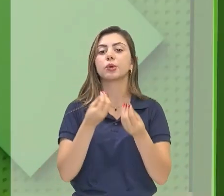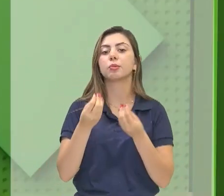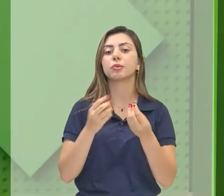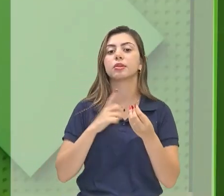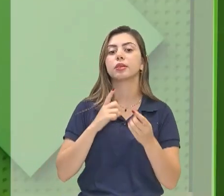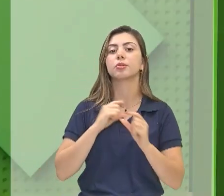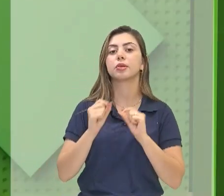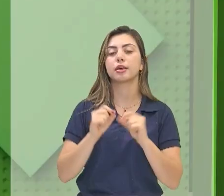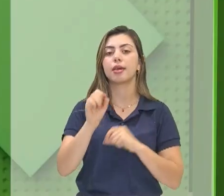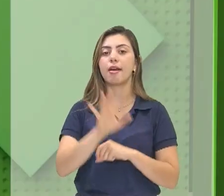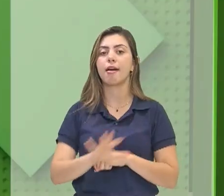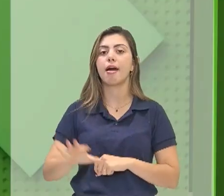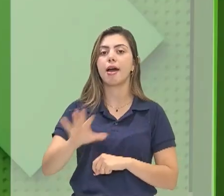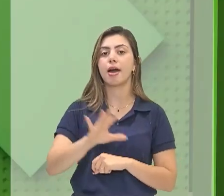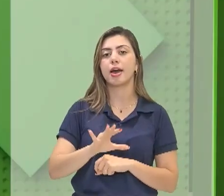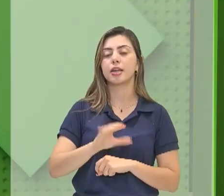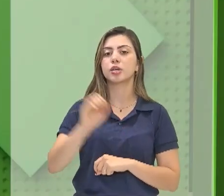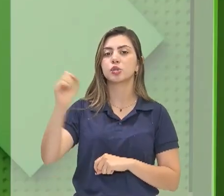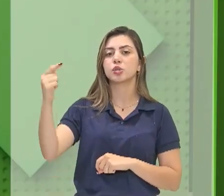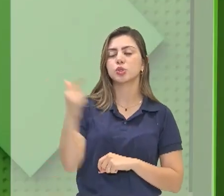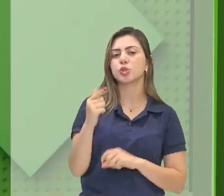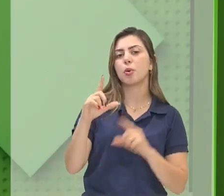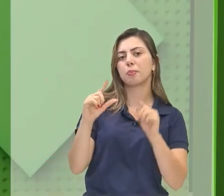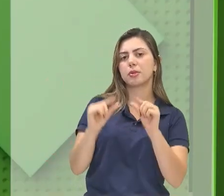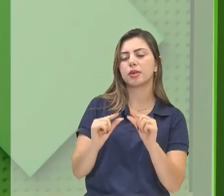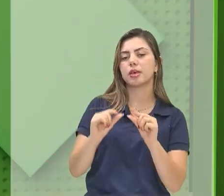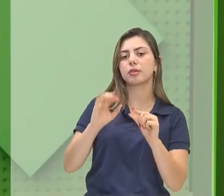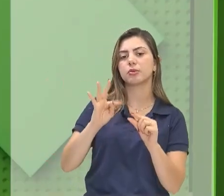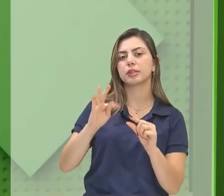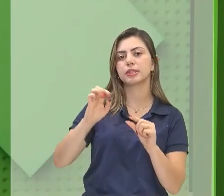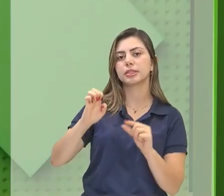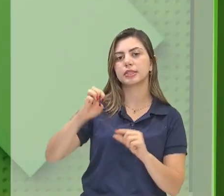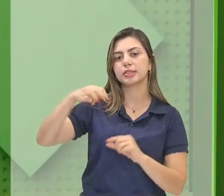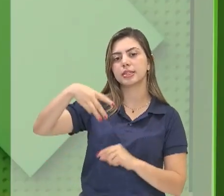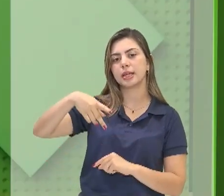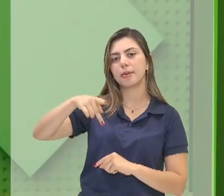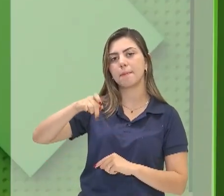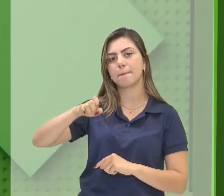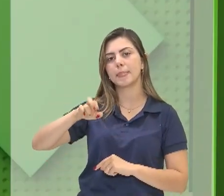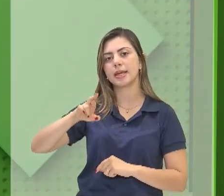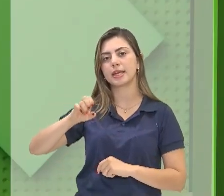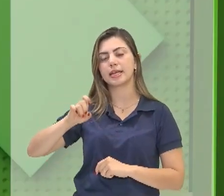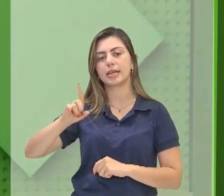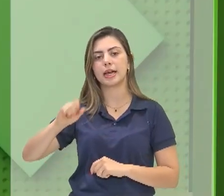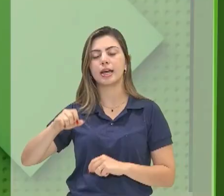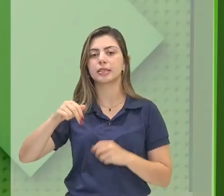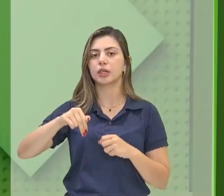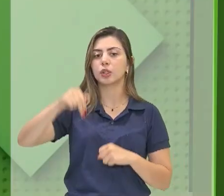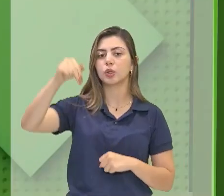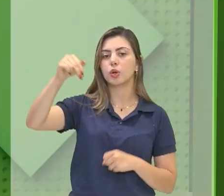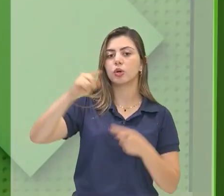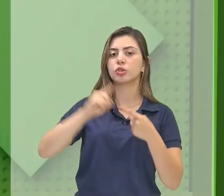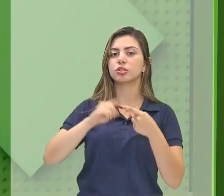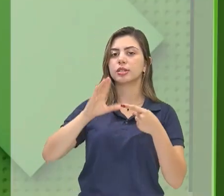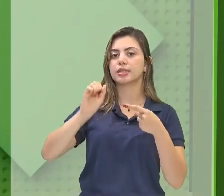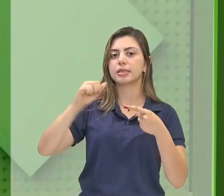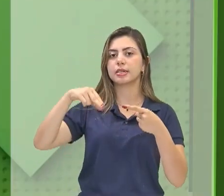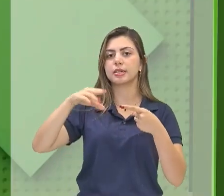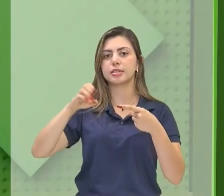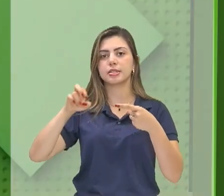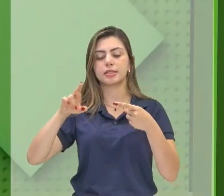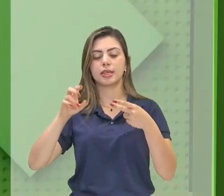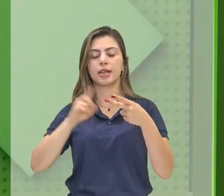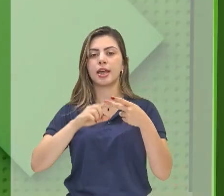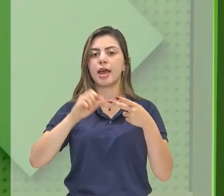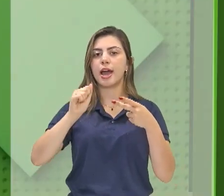zonas temperadas, tá? A zona temperada ao norte está entre o Trópico de Câncer e a zona polar ártica, e